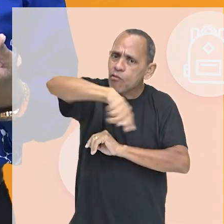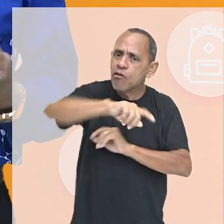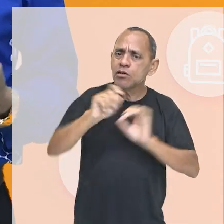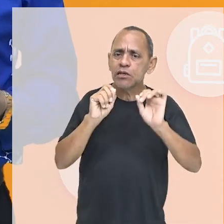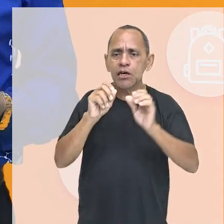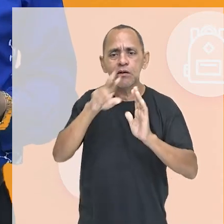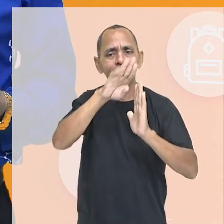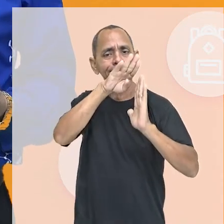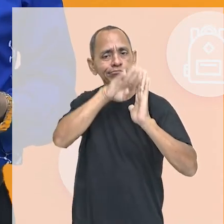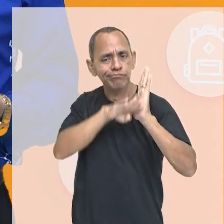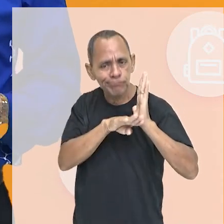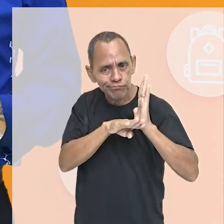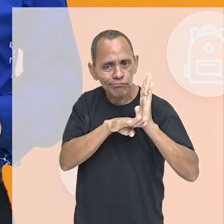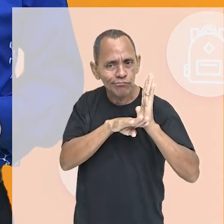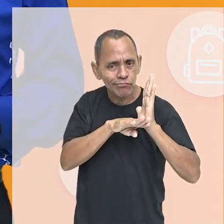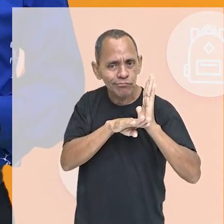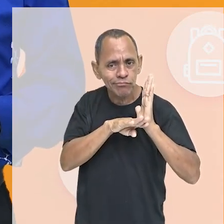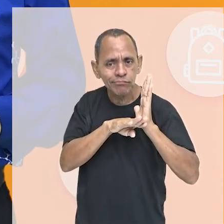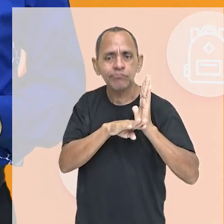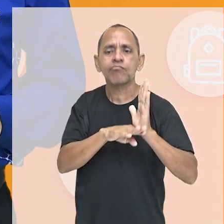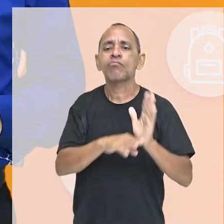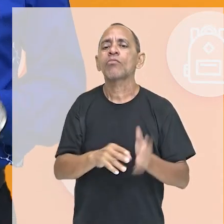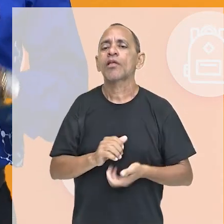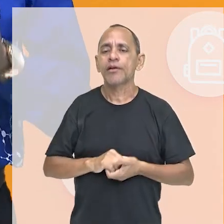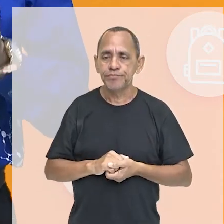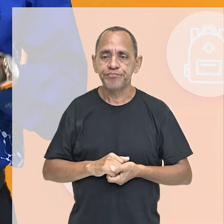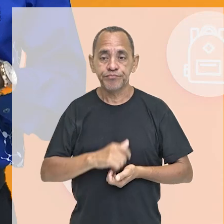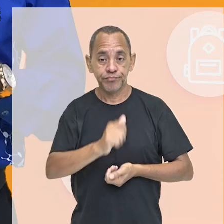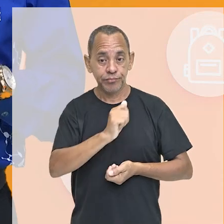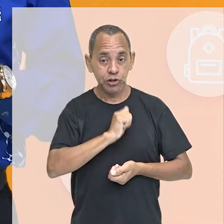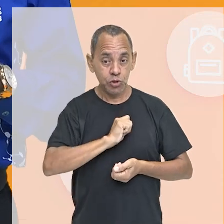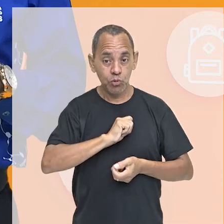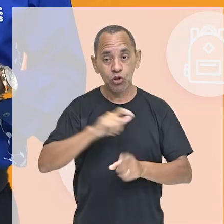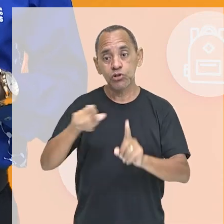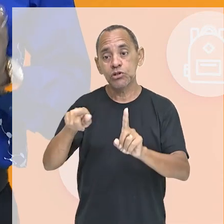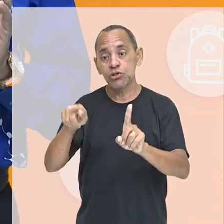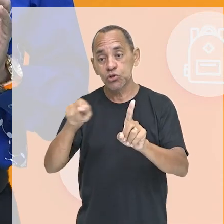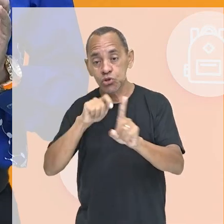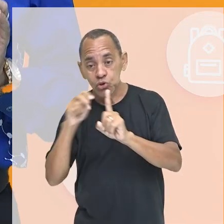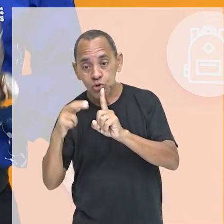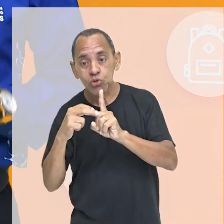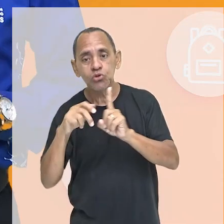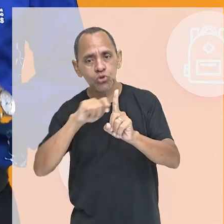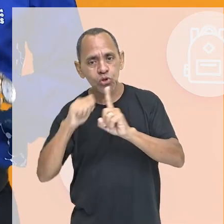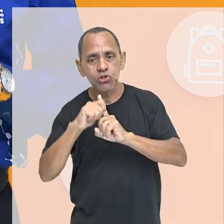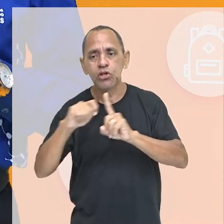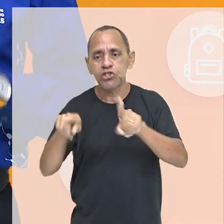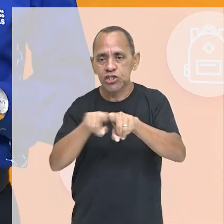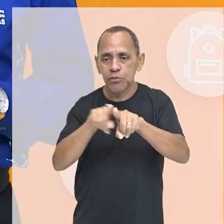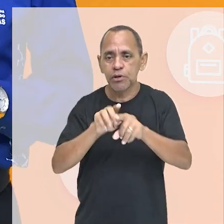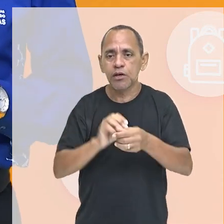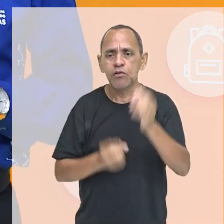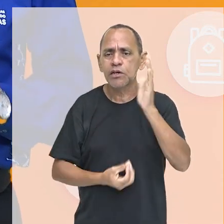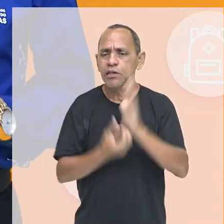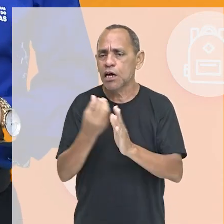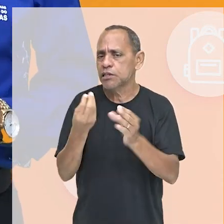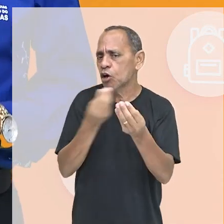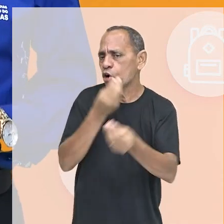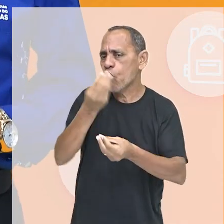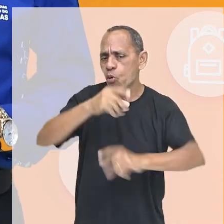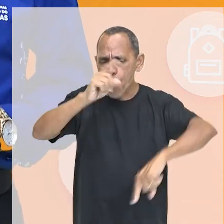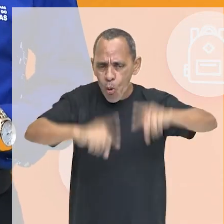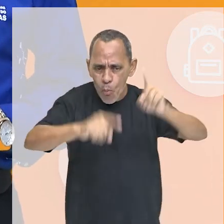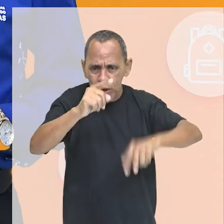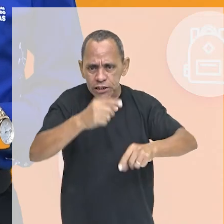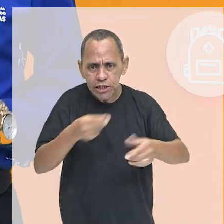entre antropologia e sociologia. A antropologia, gente, surgiu como uma ferramenta